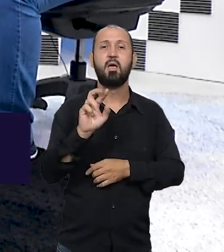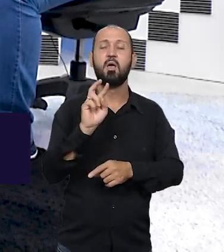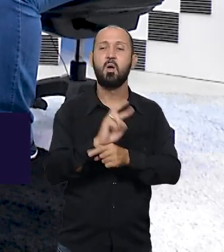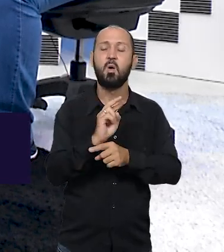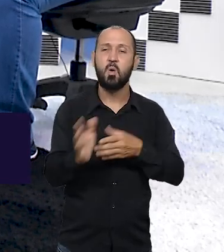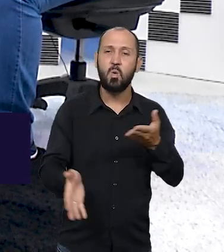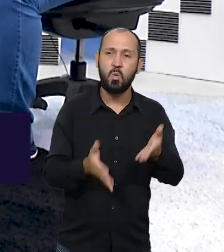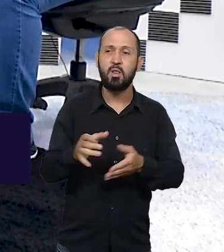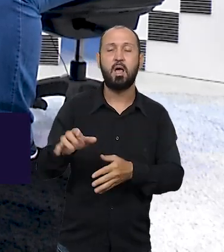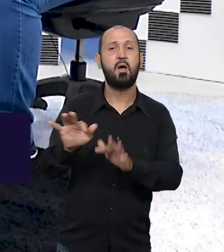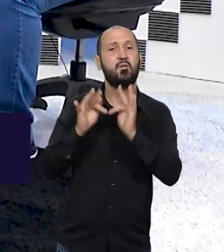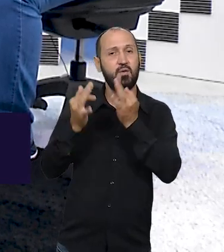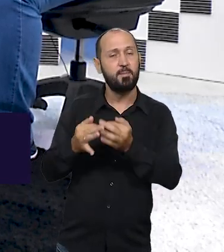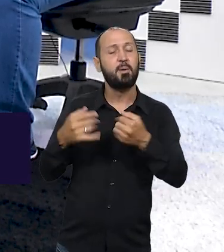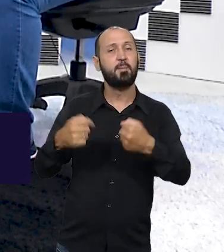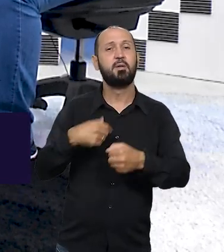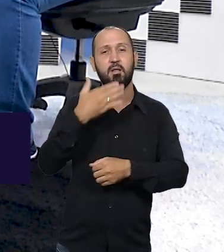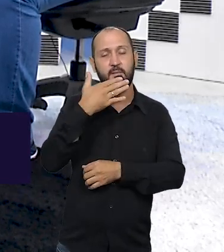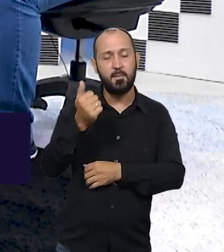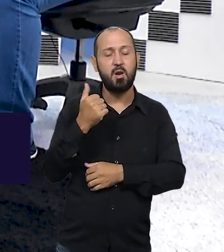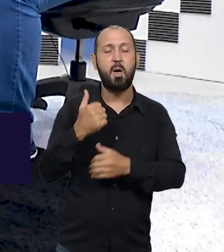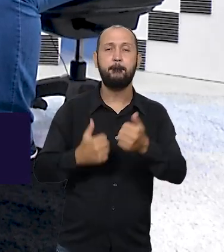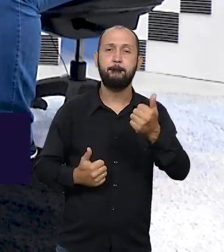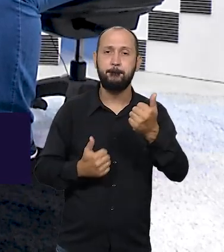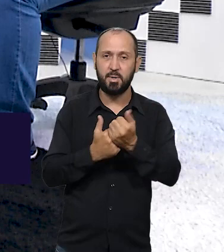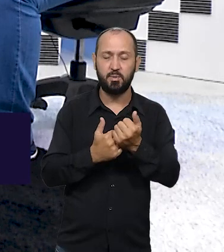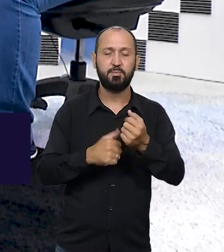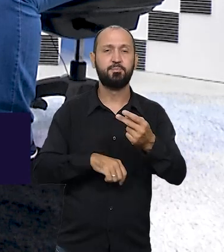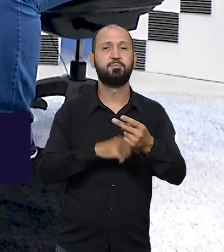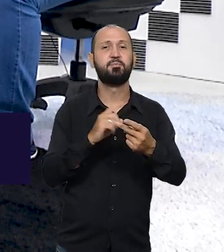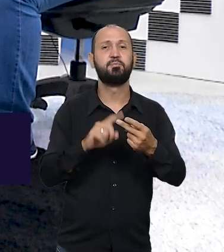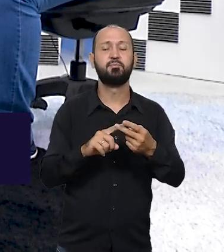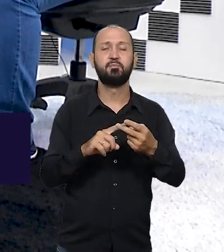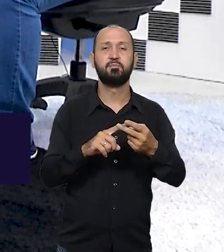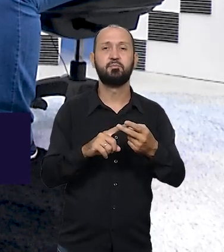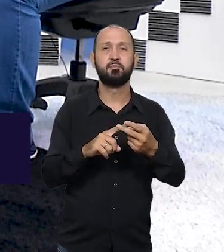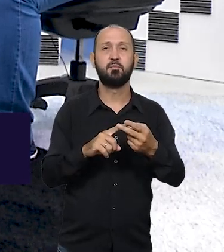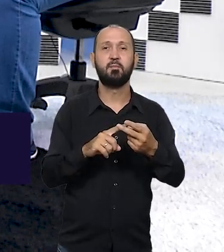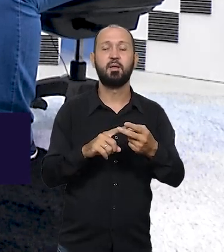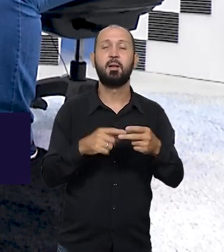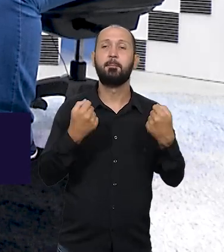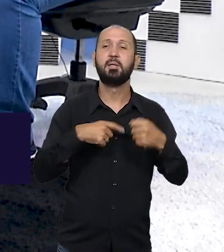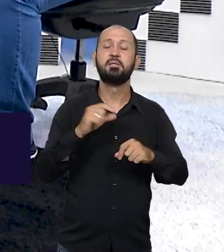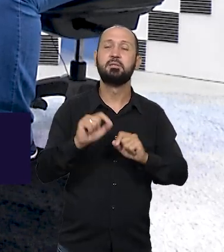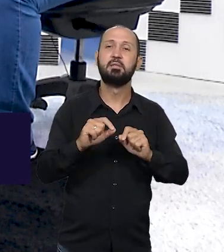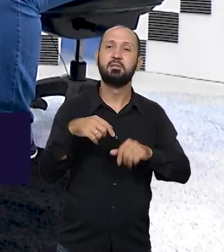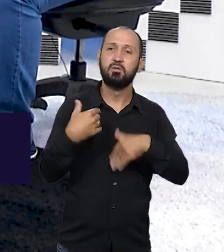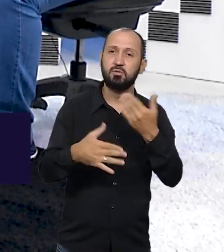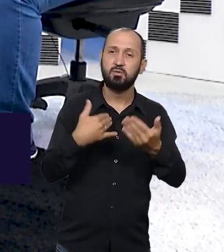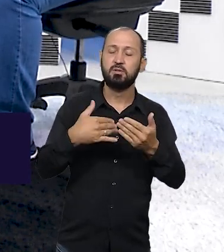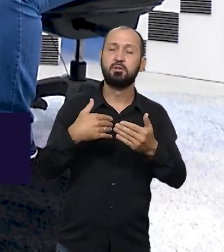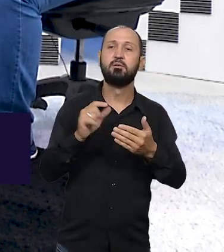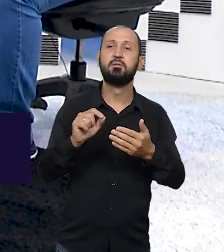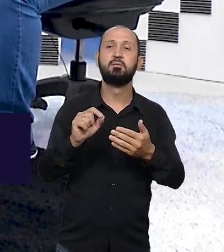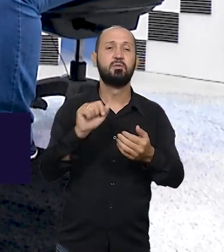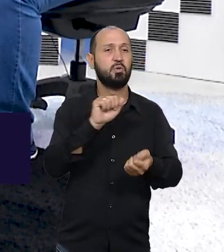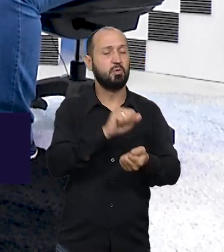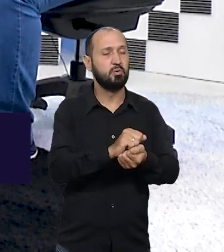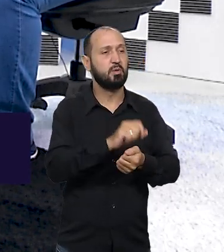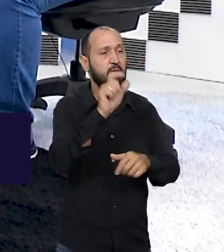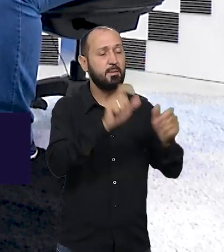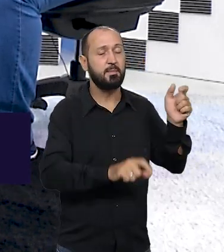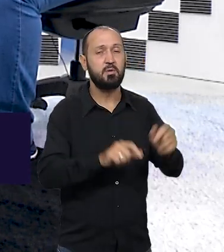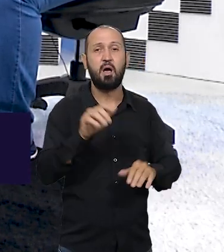amparada, a família que estabiliza todo esse desenvolvimento, esse crescimento, né, da pessoa, muitas vezes a criança, né? E